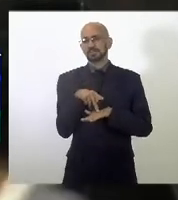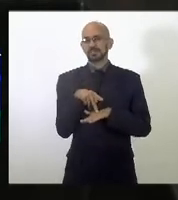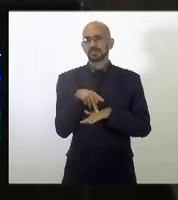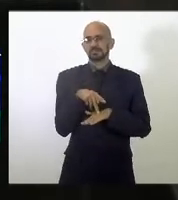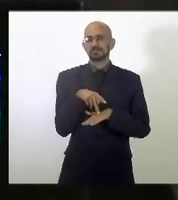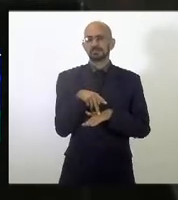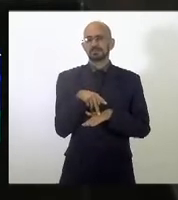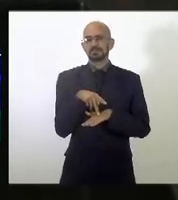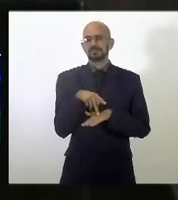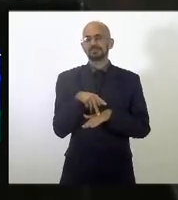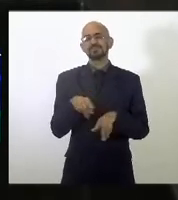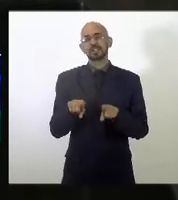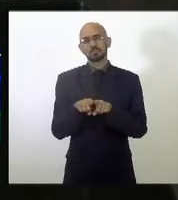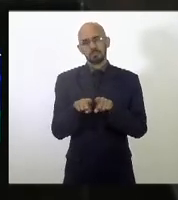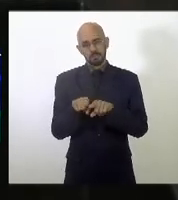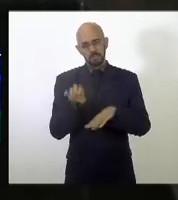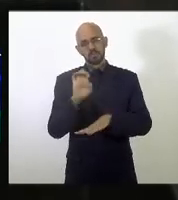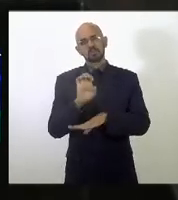para o nosso Estado.